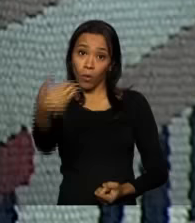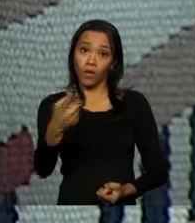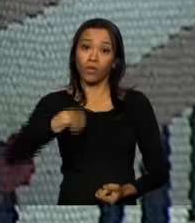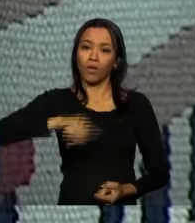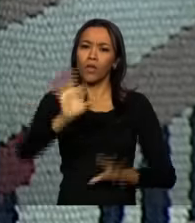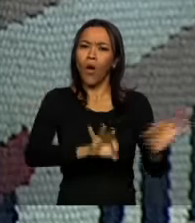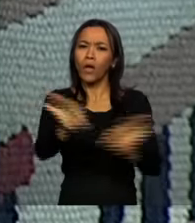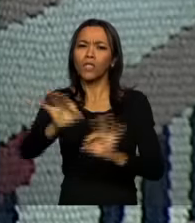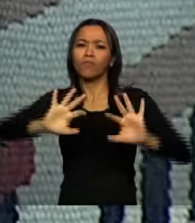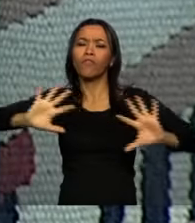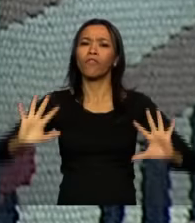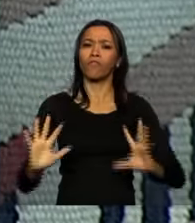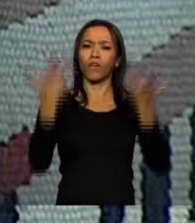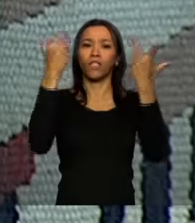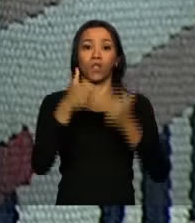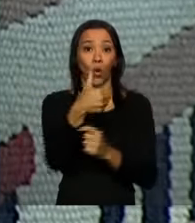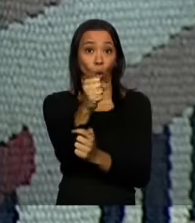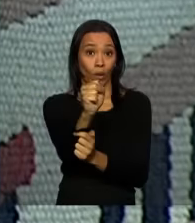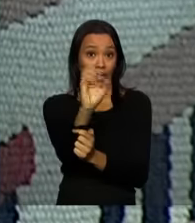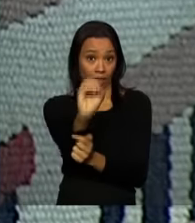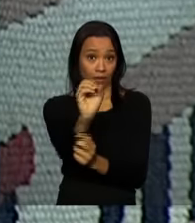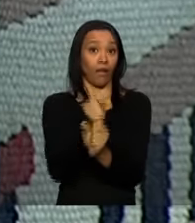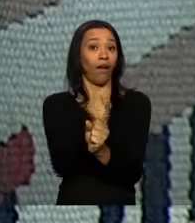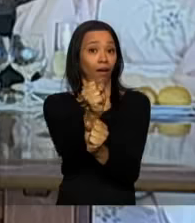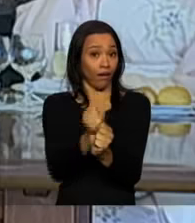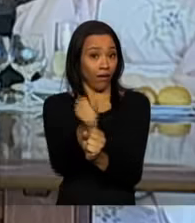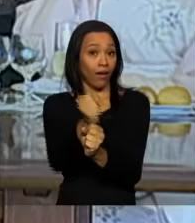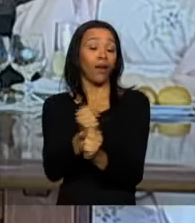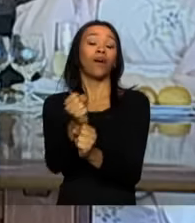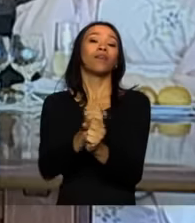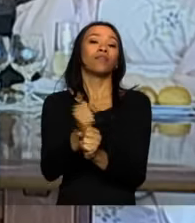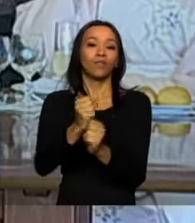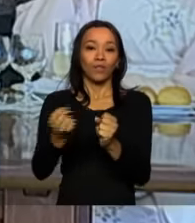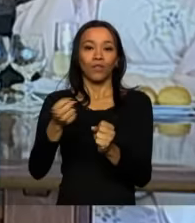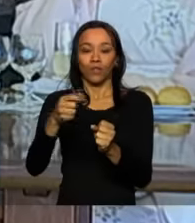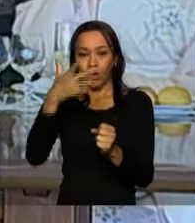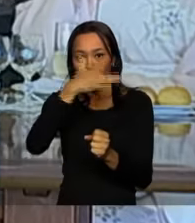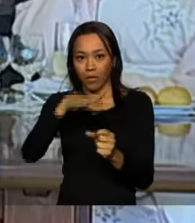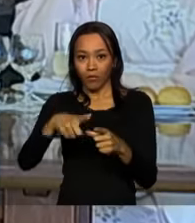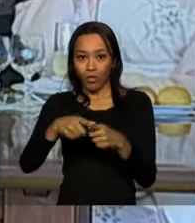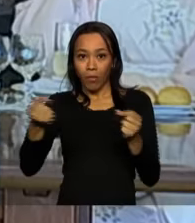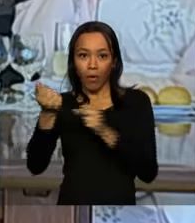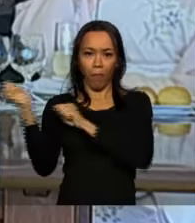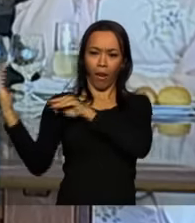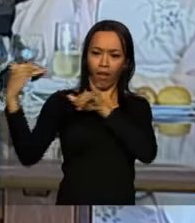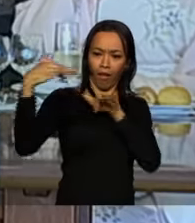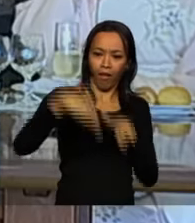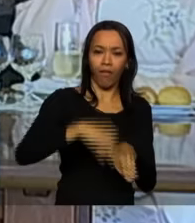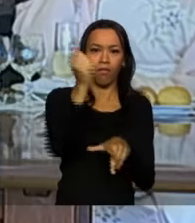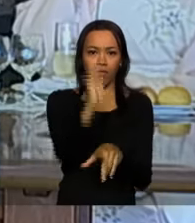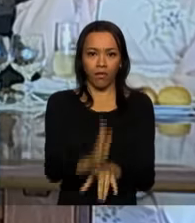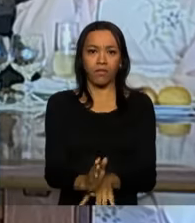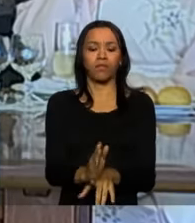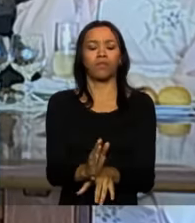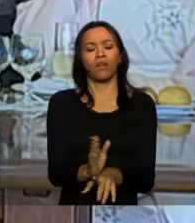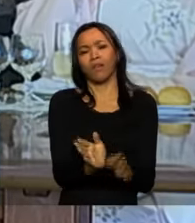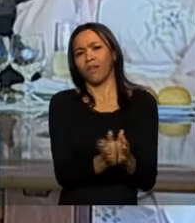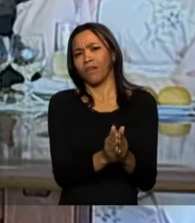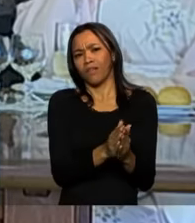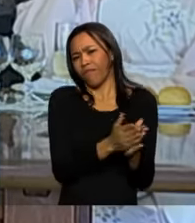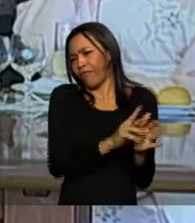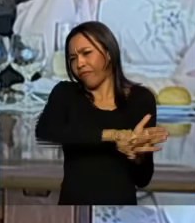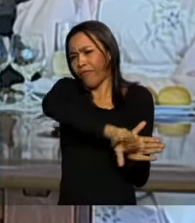festejamos juntos os 80 anos da imigração japonesa no Brasil. Neste ano, entre as várias